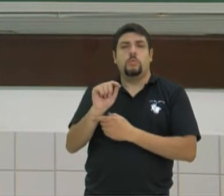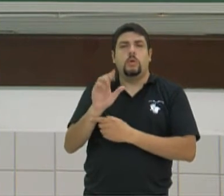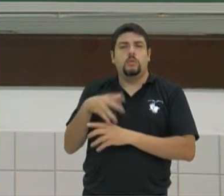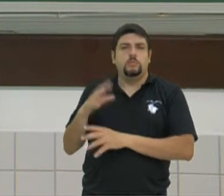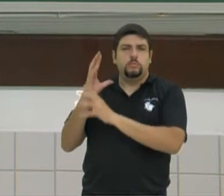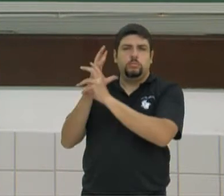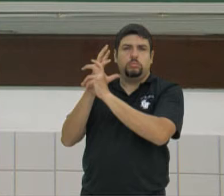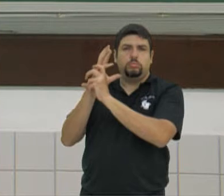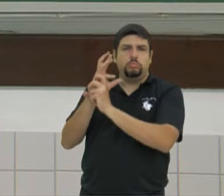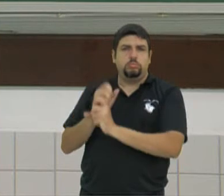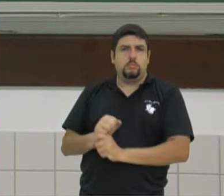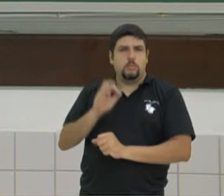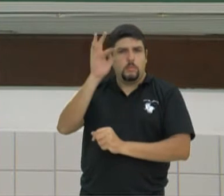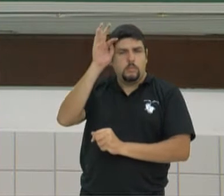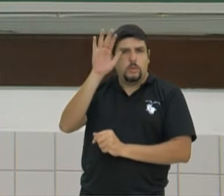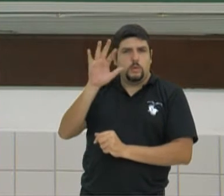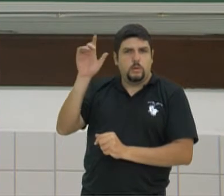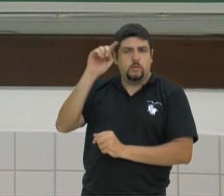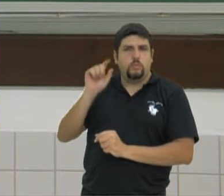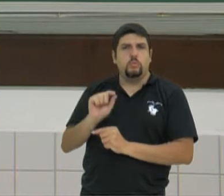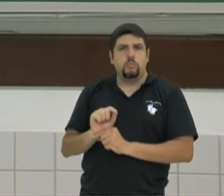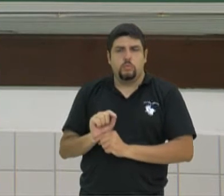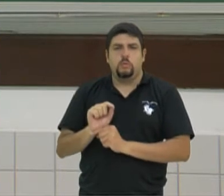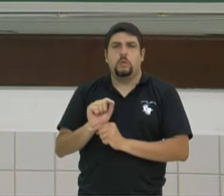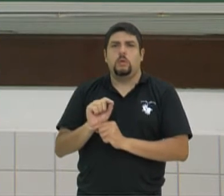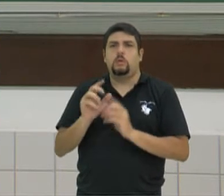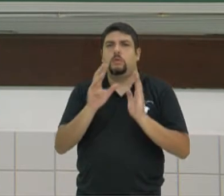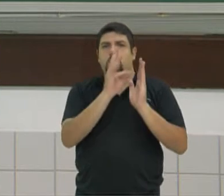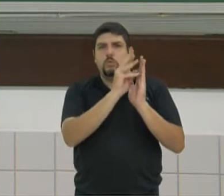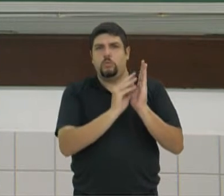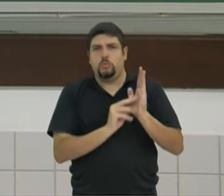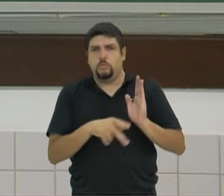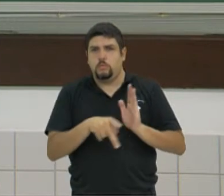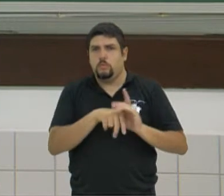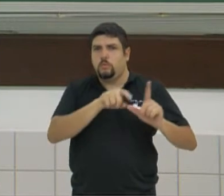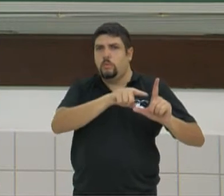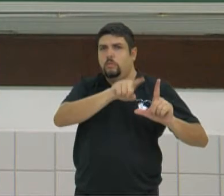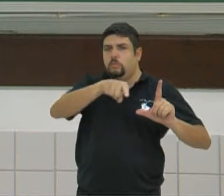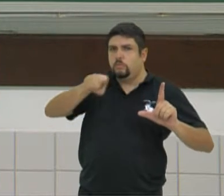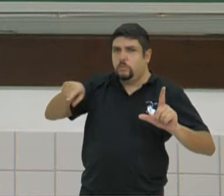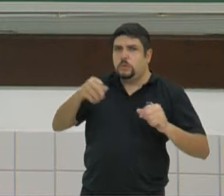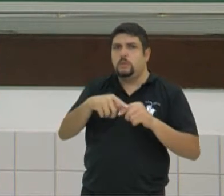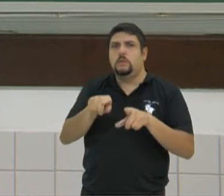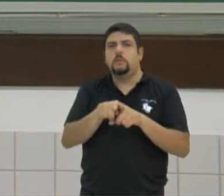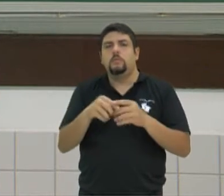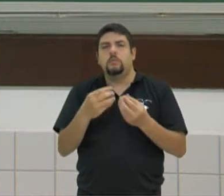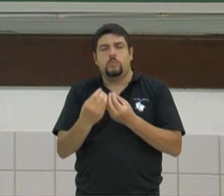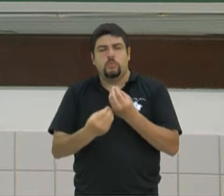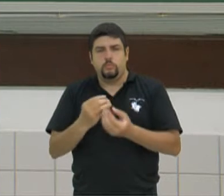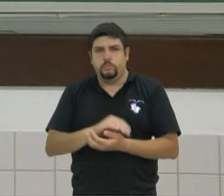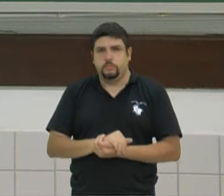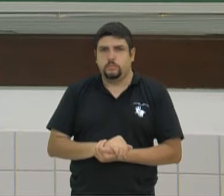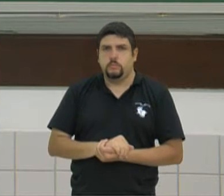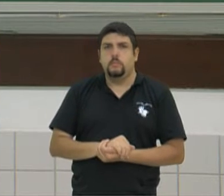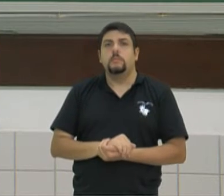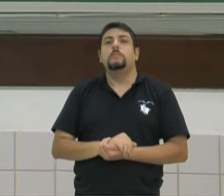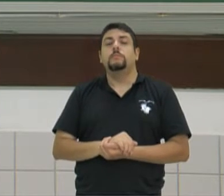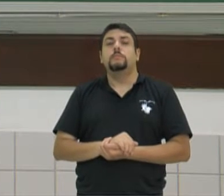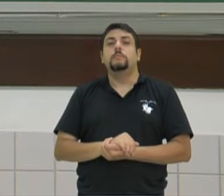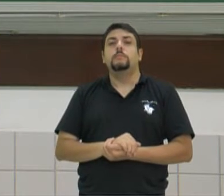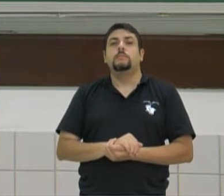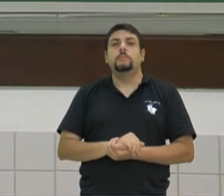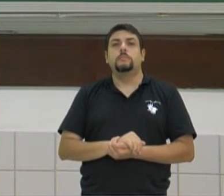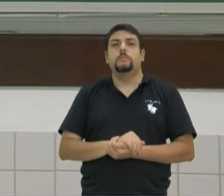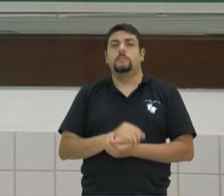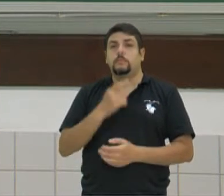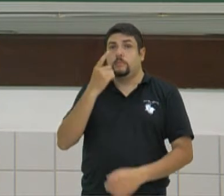retomada teórica dos exercícios, dos conteúdos de estatística ali, das unidades de medida de estatística e tal, certo?